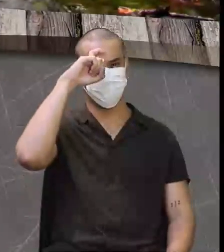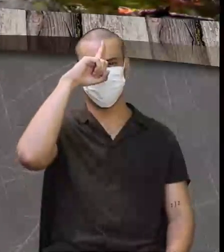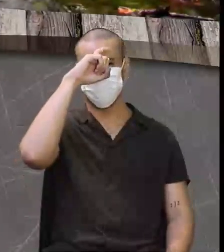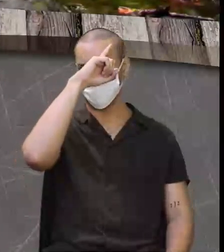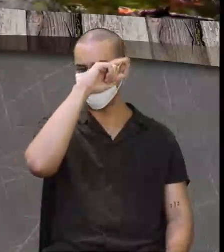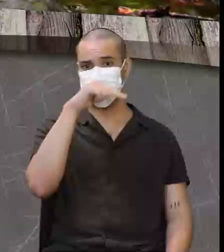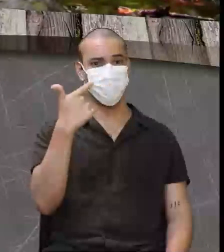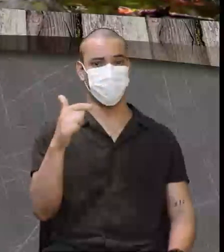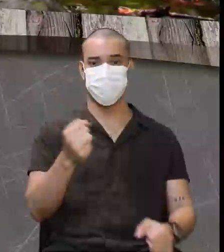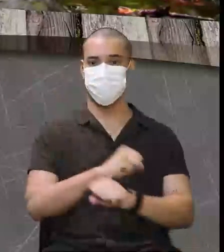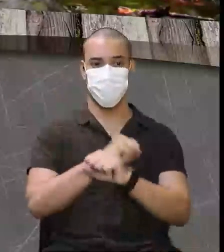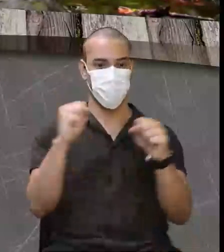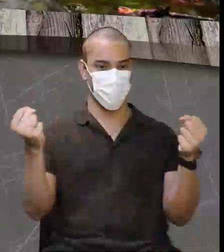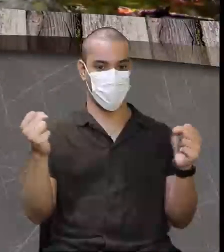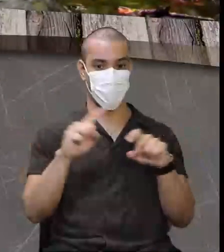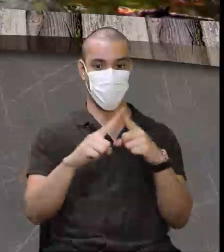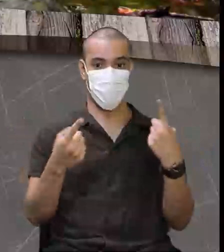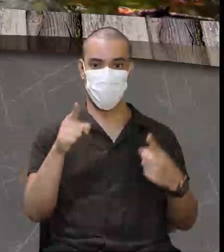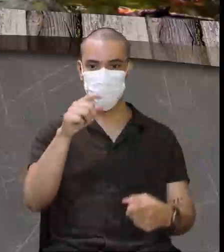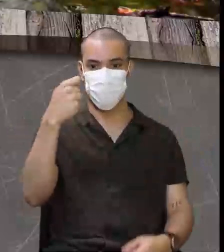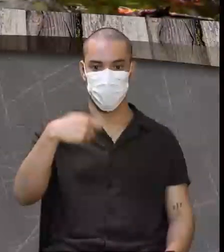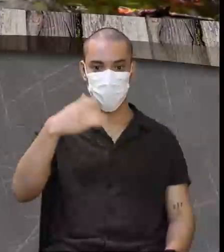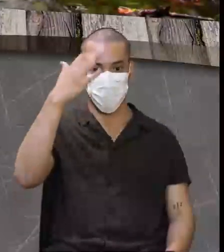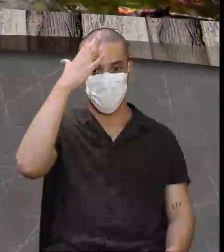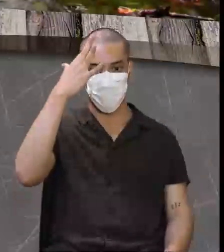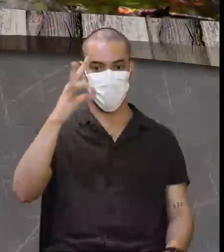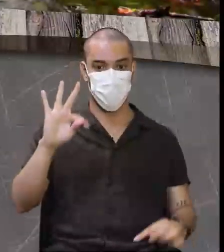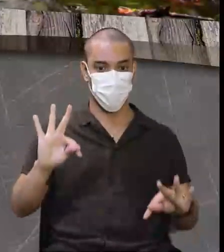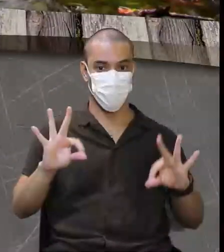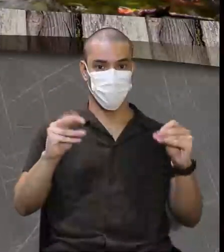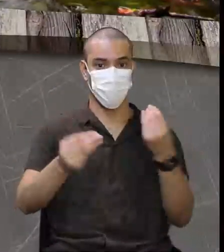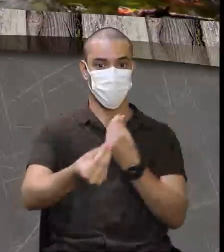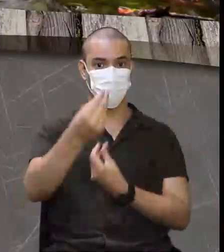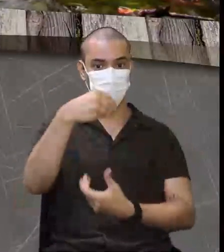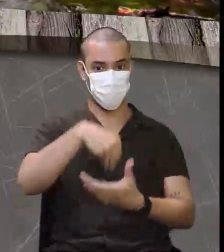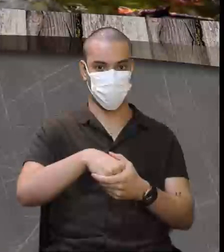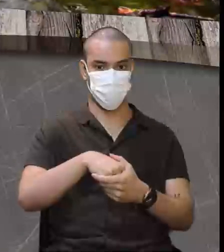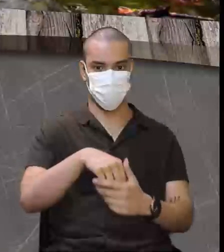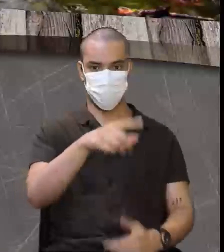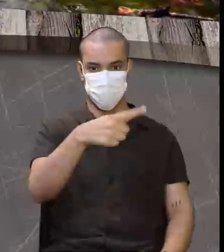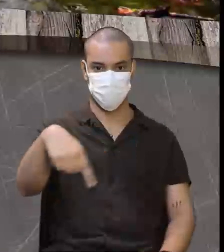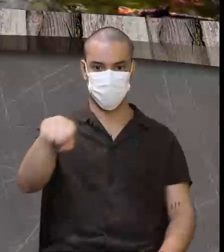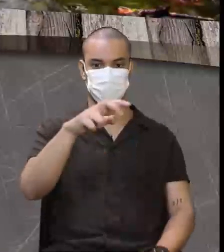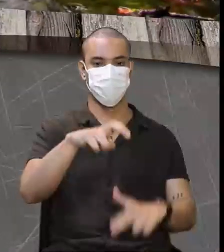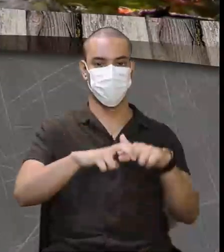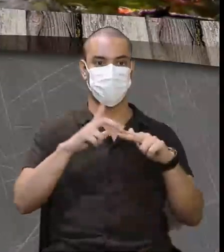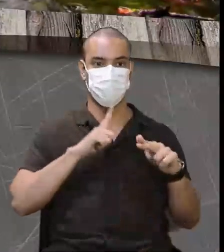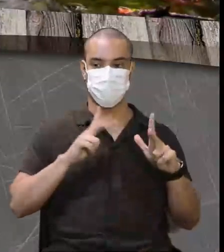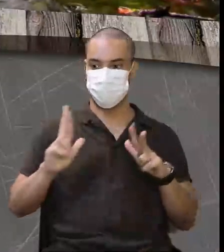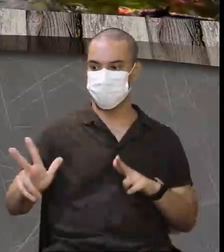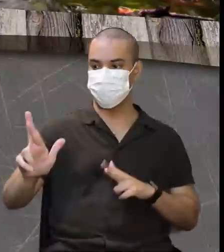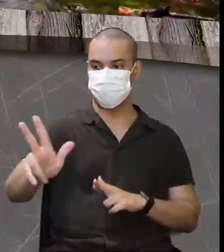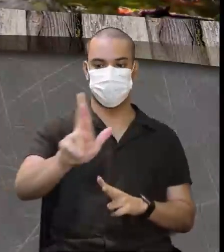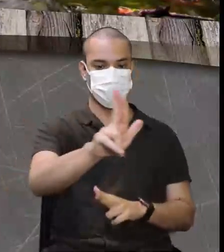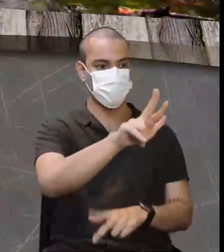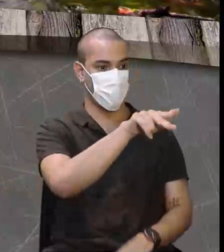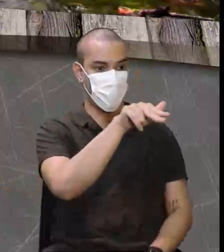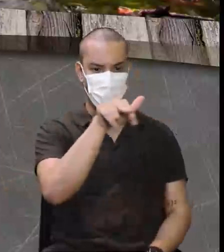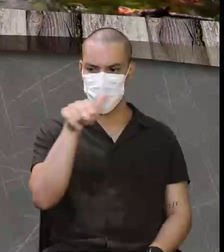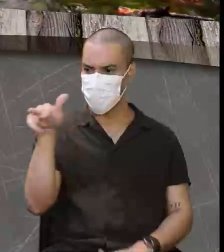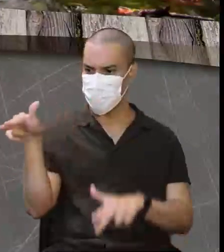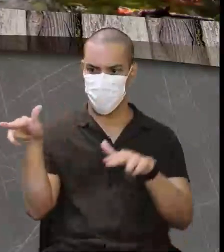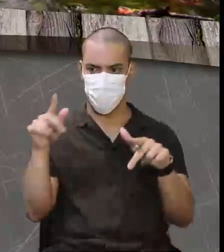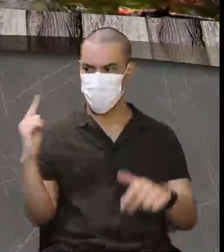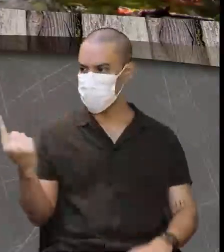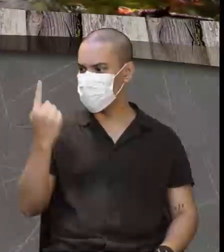como. Tá bom? Mas só que você tem que entender que isso tudo está dentro de você. Por isso a gente tem aquelas diferenças de irmãos, né?